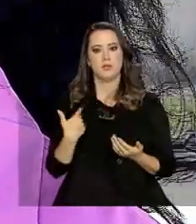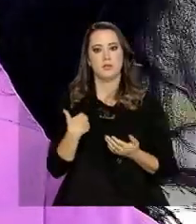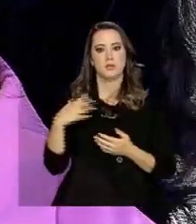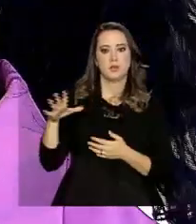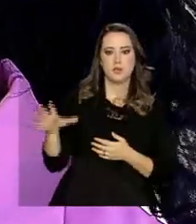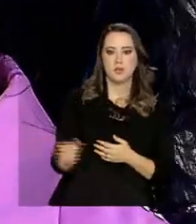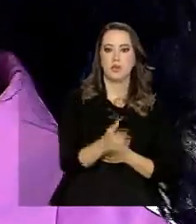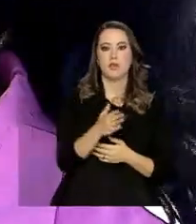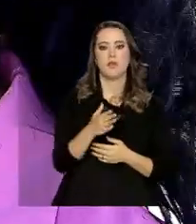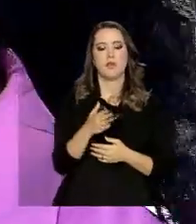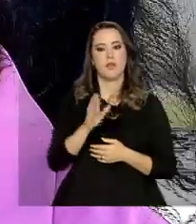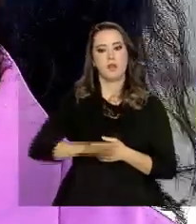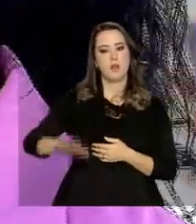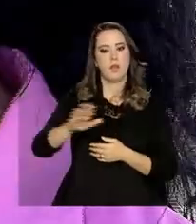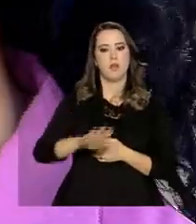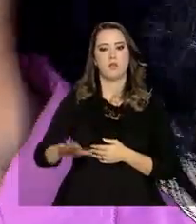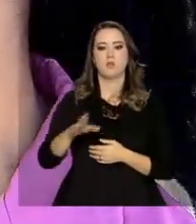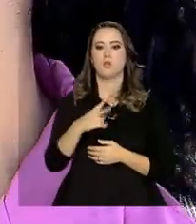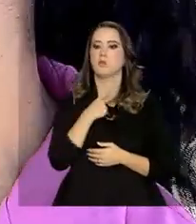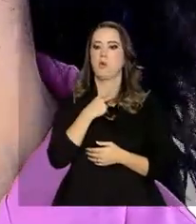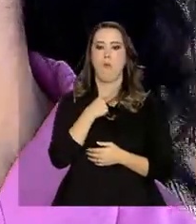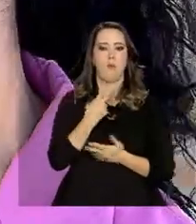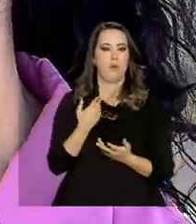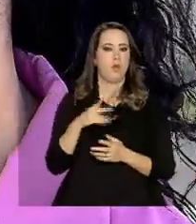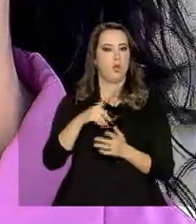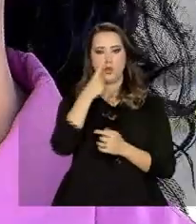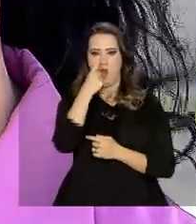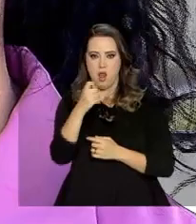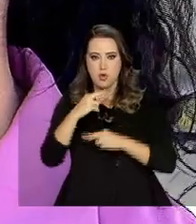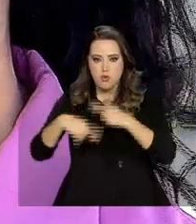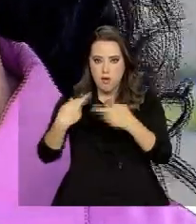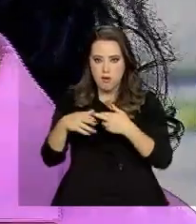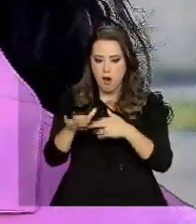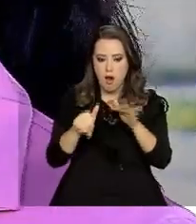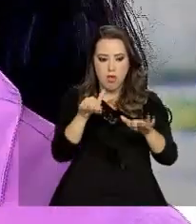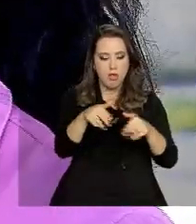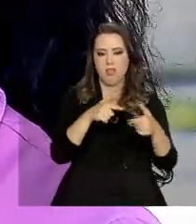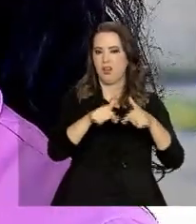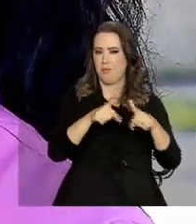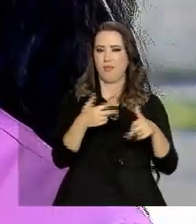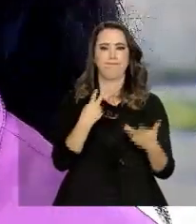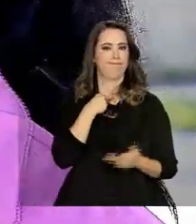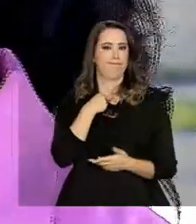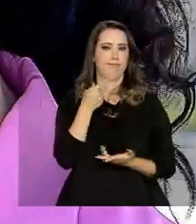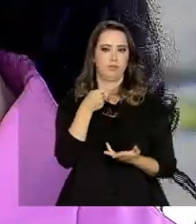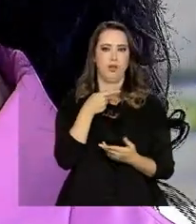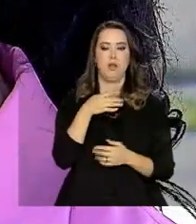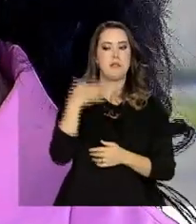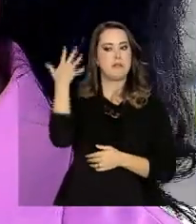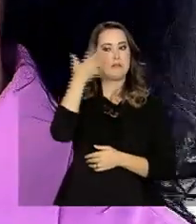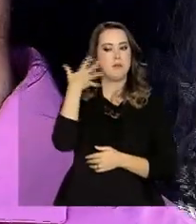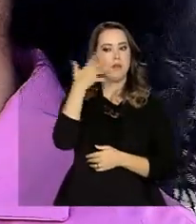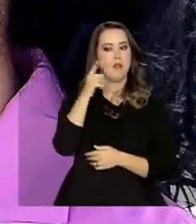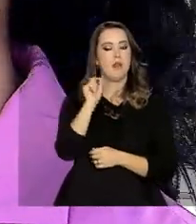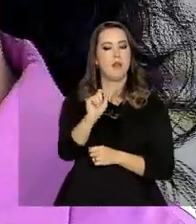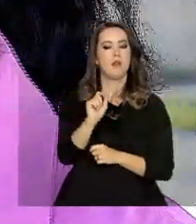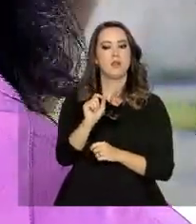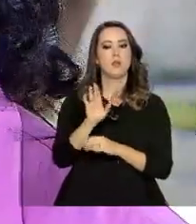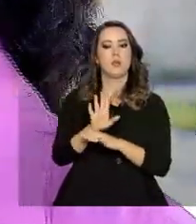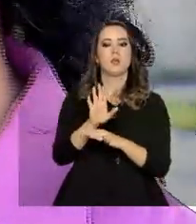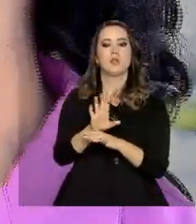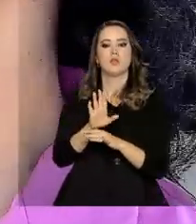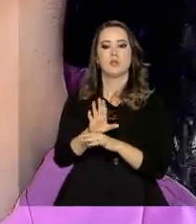chão devem saber deram uma estabilidade que sobre os bea os benefícios assim de